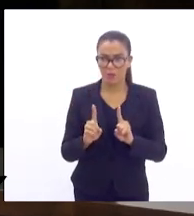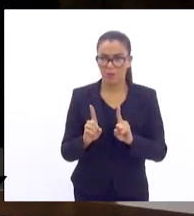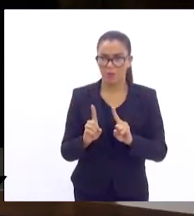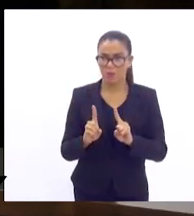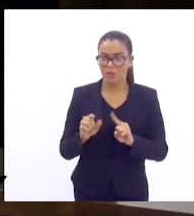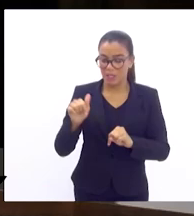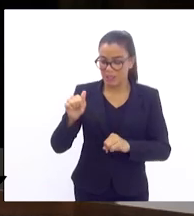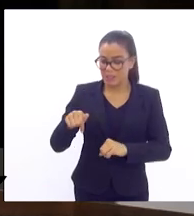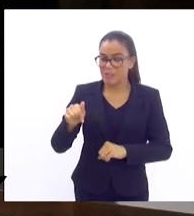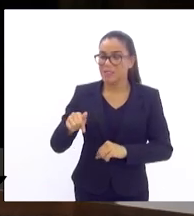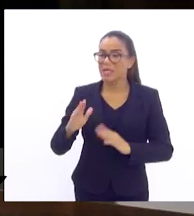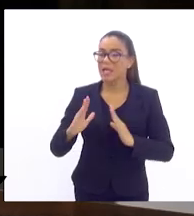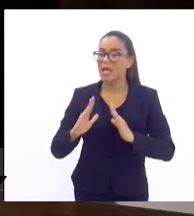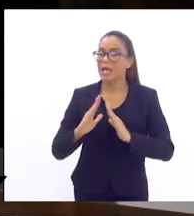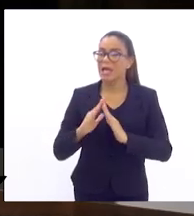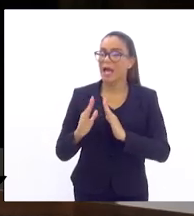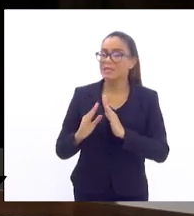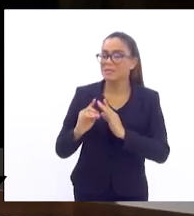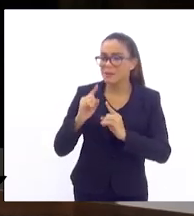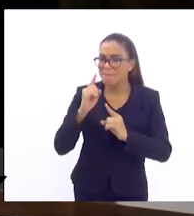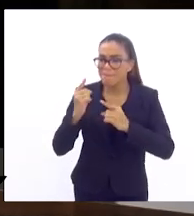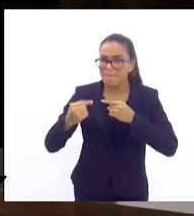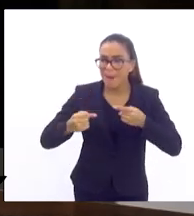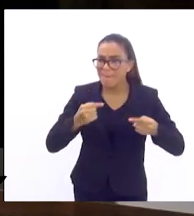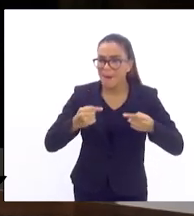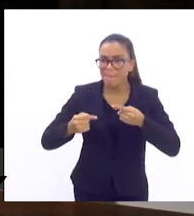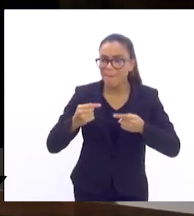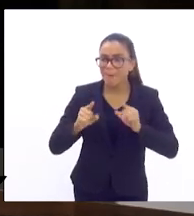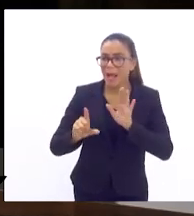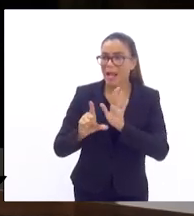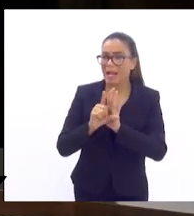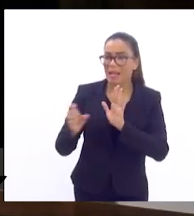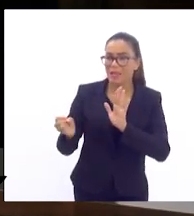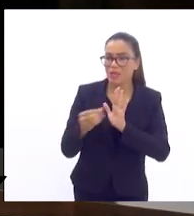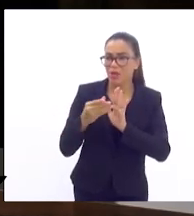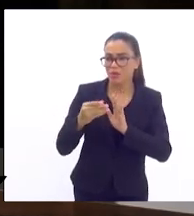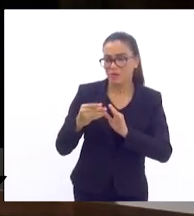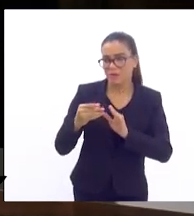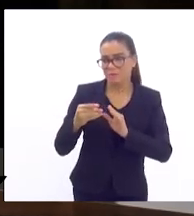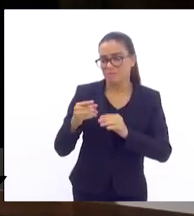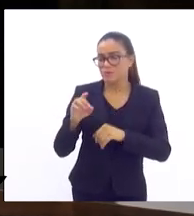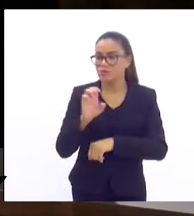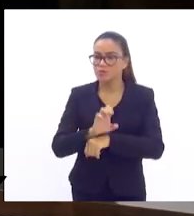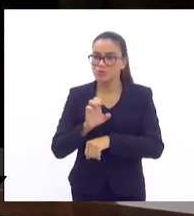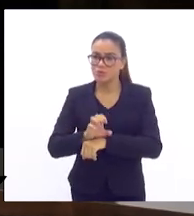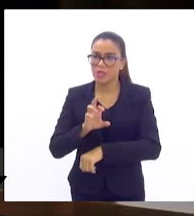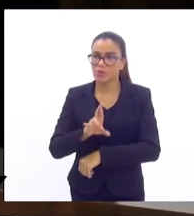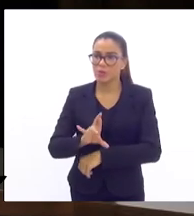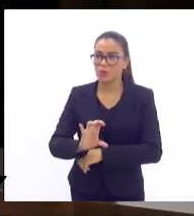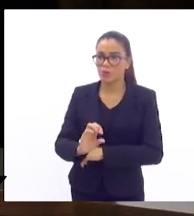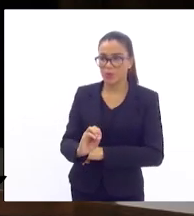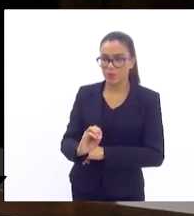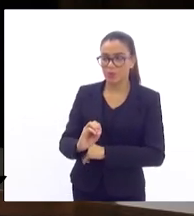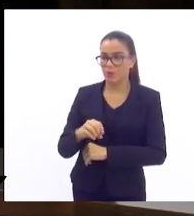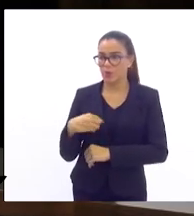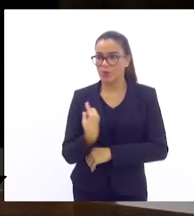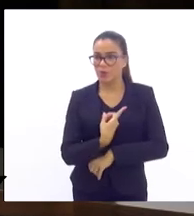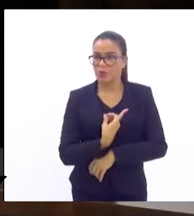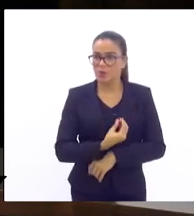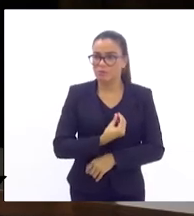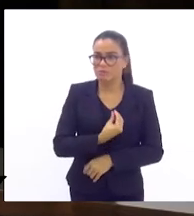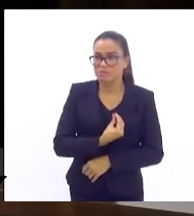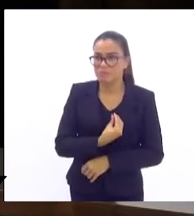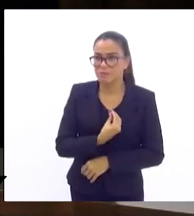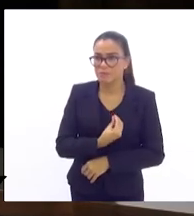aqui é a Casa de Leis do Estado do Rio de Janeiro, onde estão os representantes da população fluminense. E nós estamos aqui